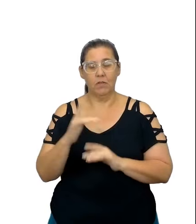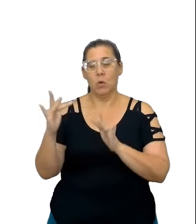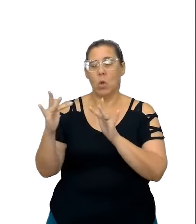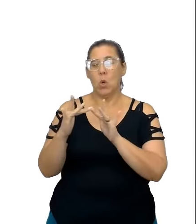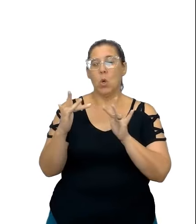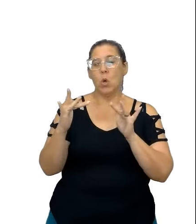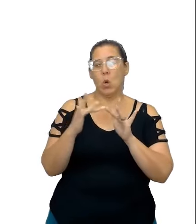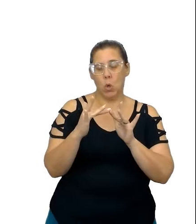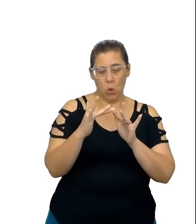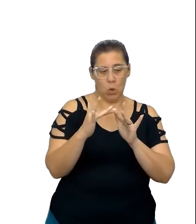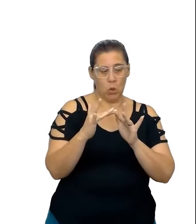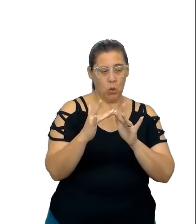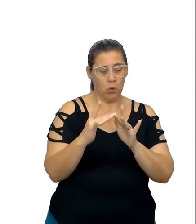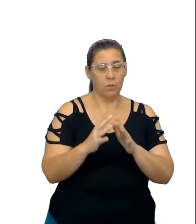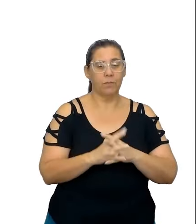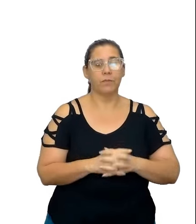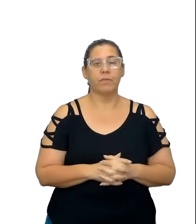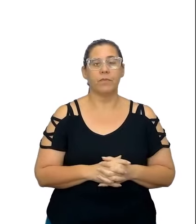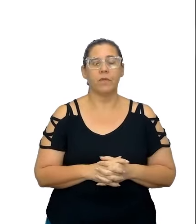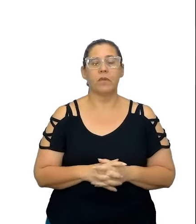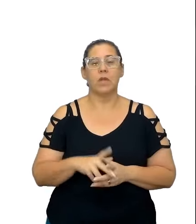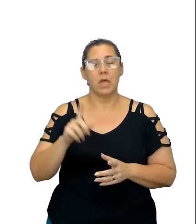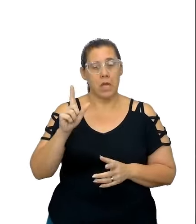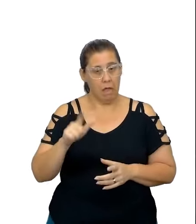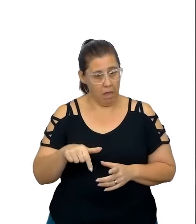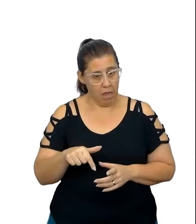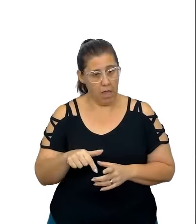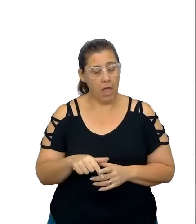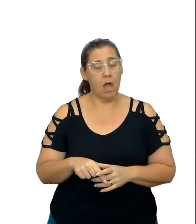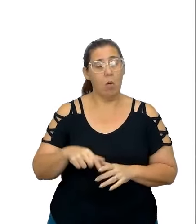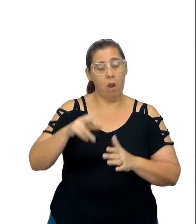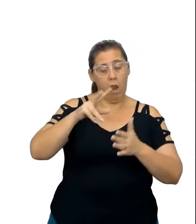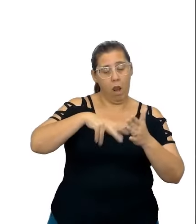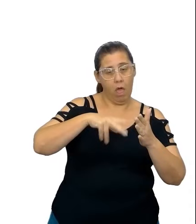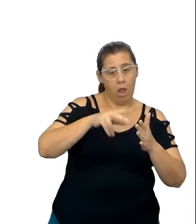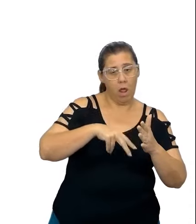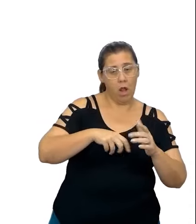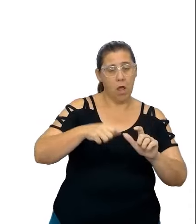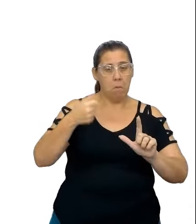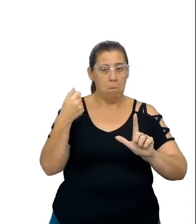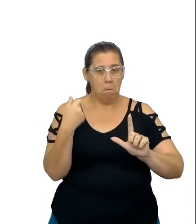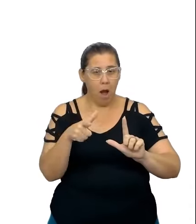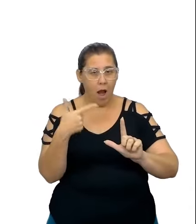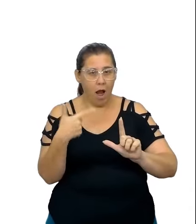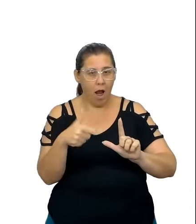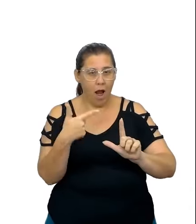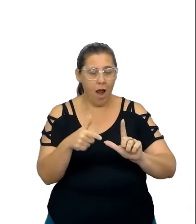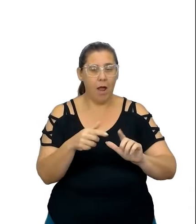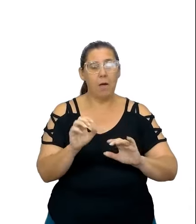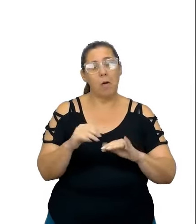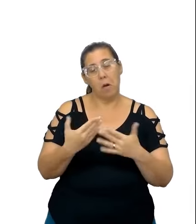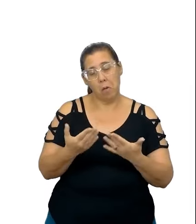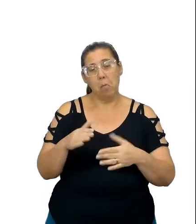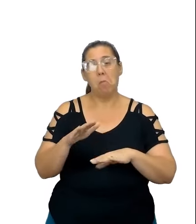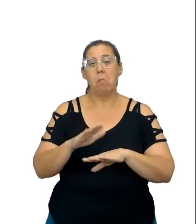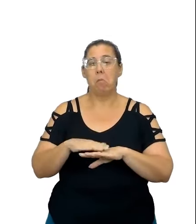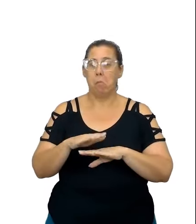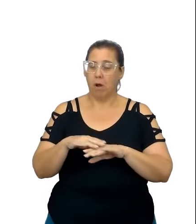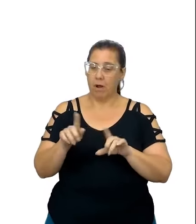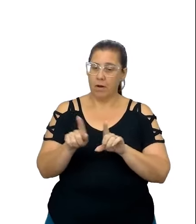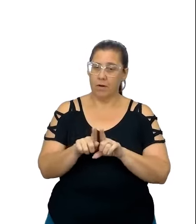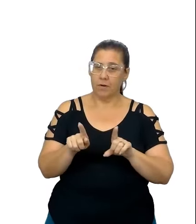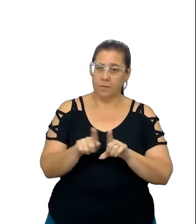com isso naquele momento. Ele é um leitor de meme, possivelmente até mesmo um produtor de meme, mas agora é